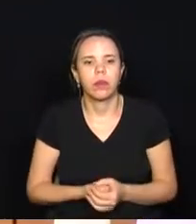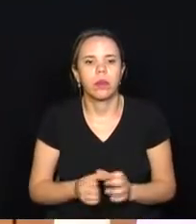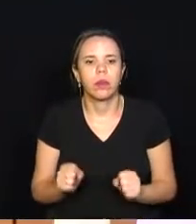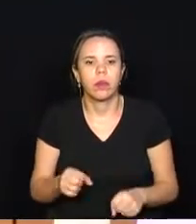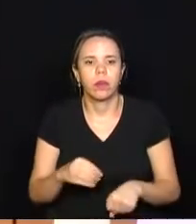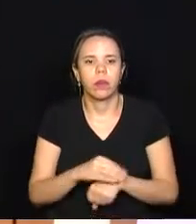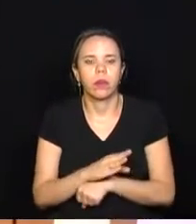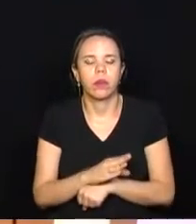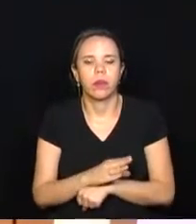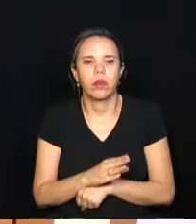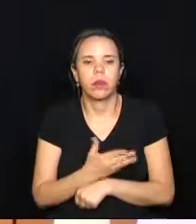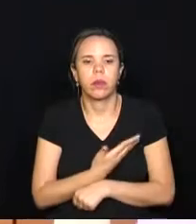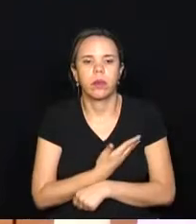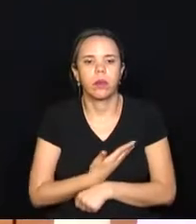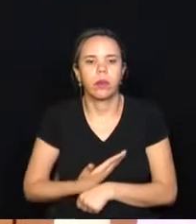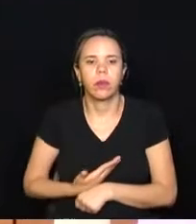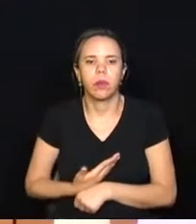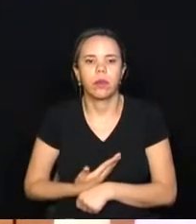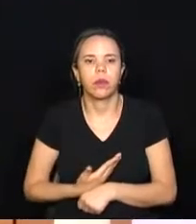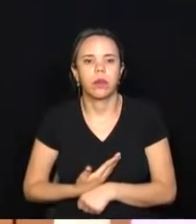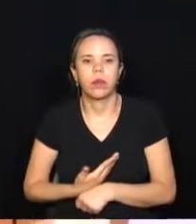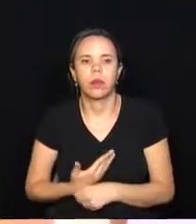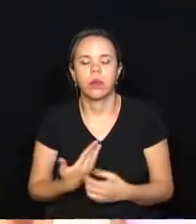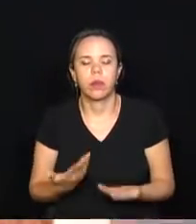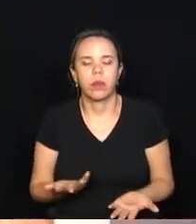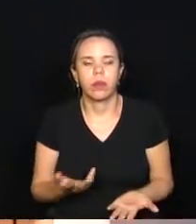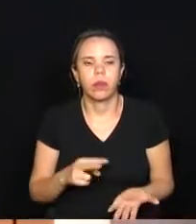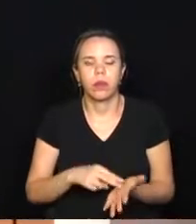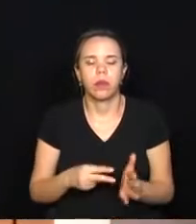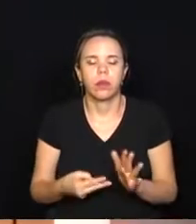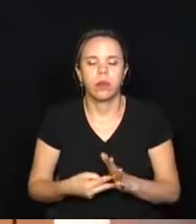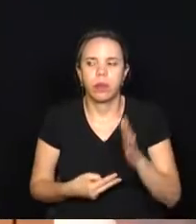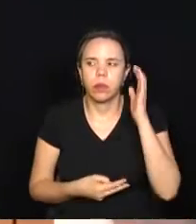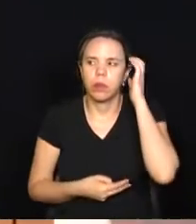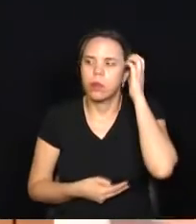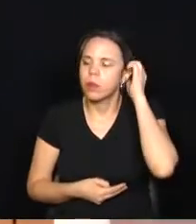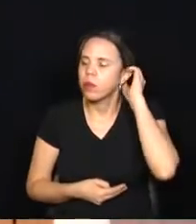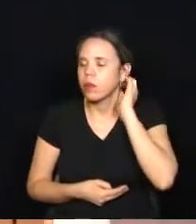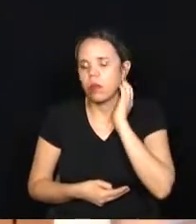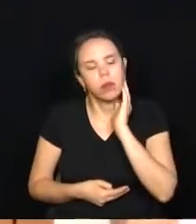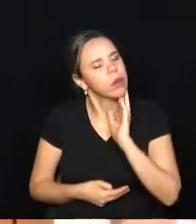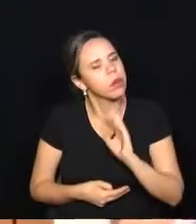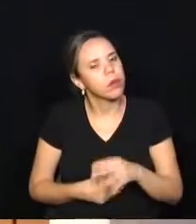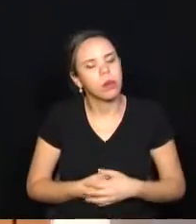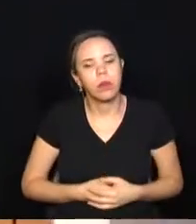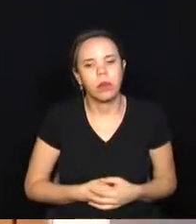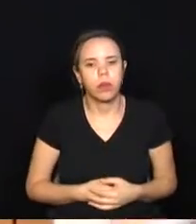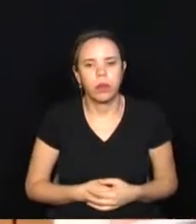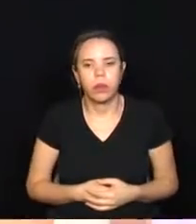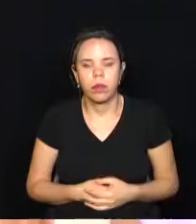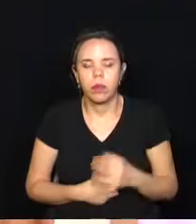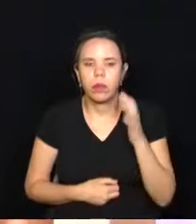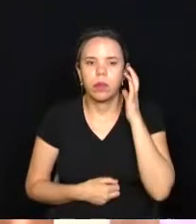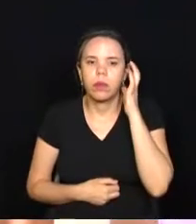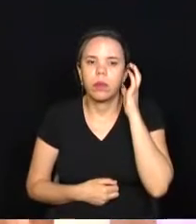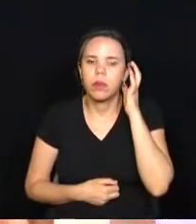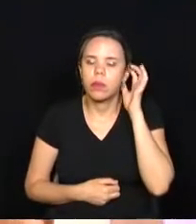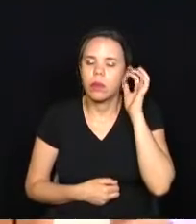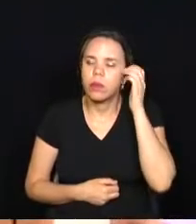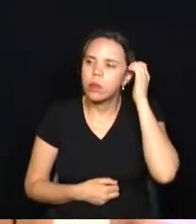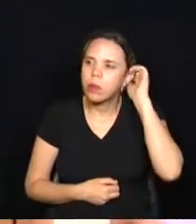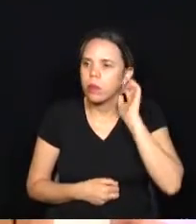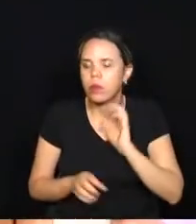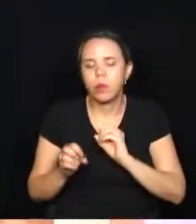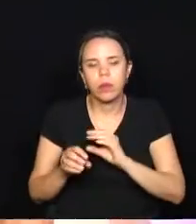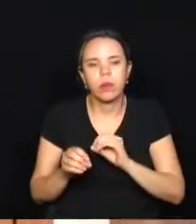passar a ser do Estado. Né? Então, quer dizer, são essas questões que vêm de um processo educacional,